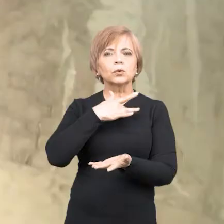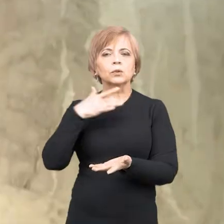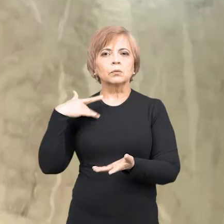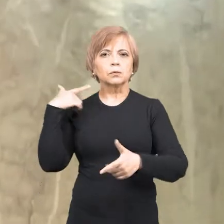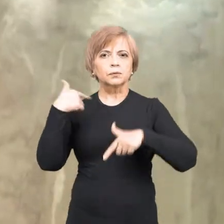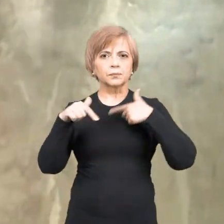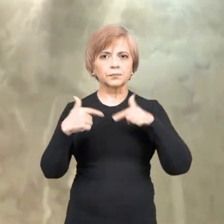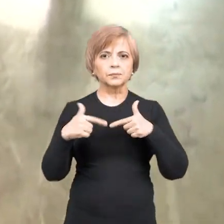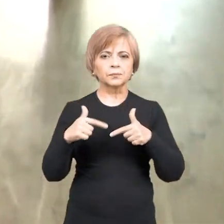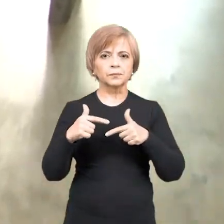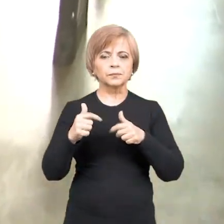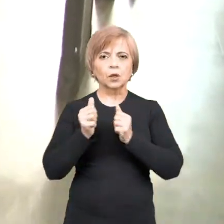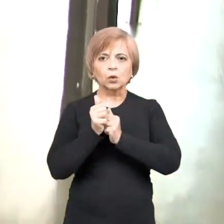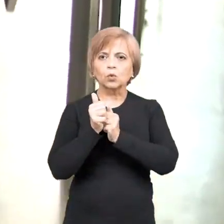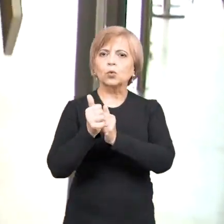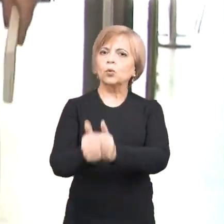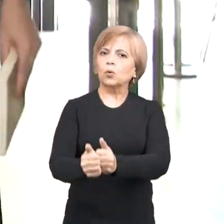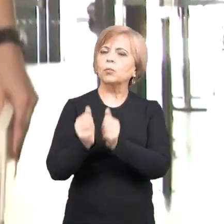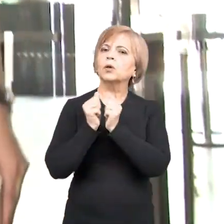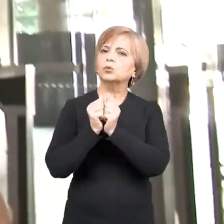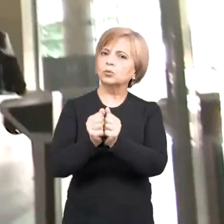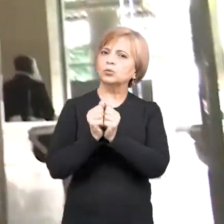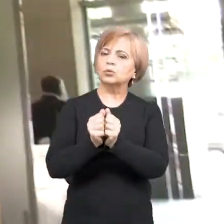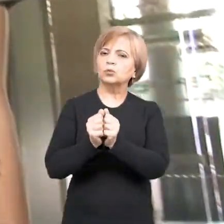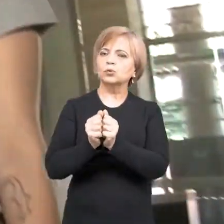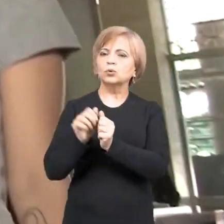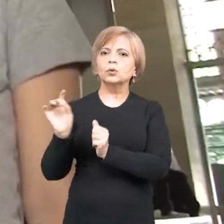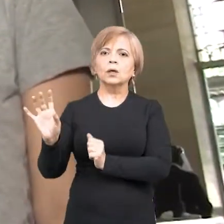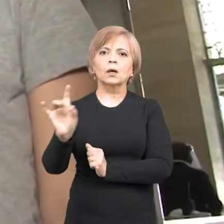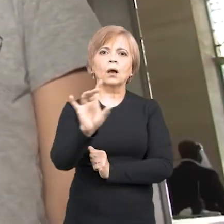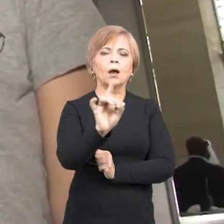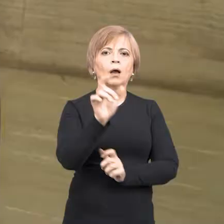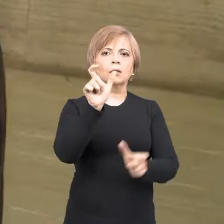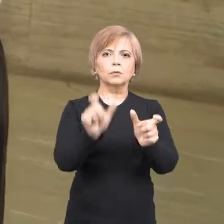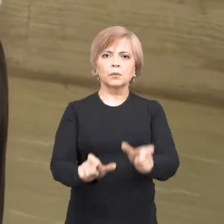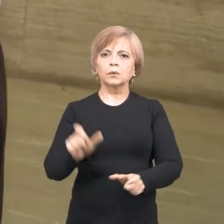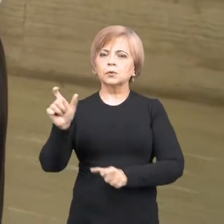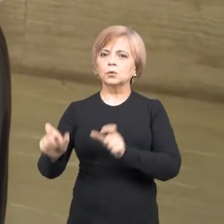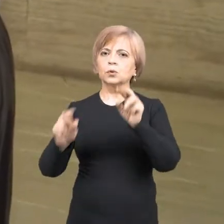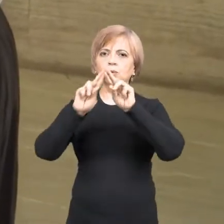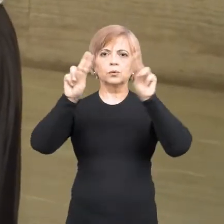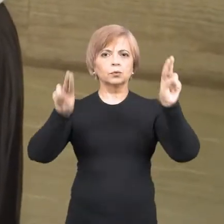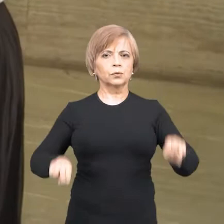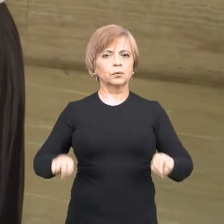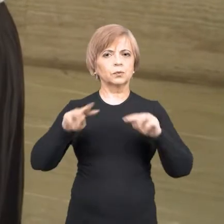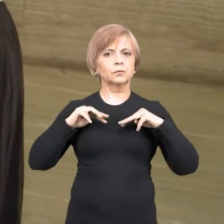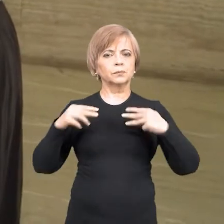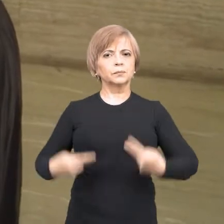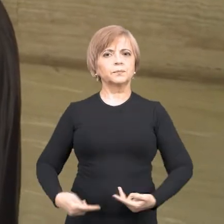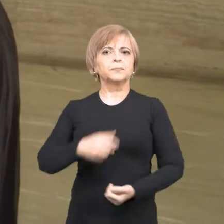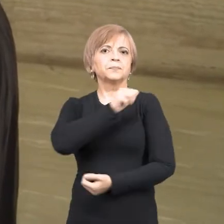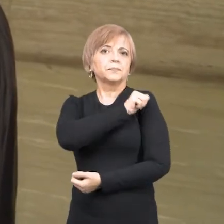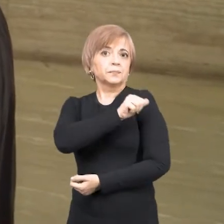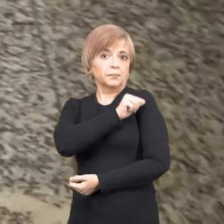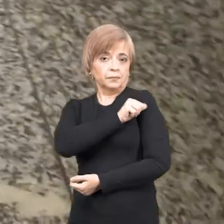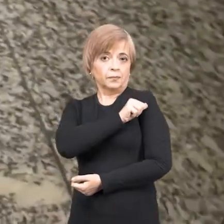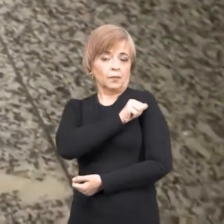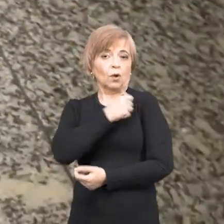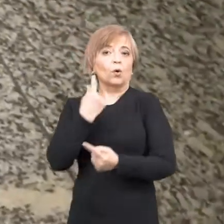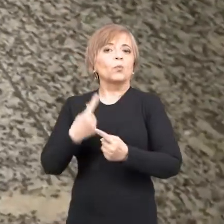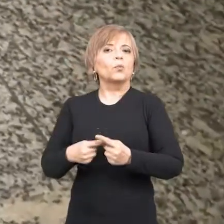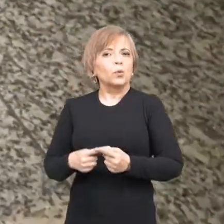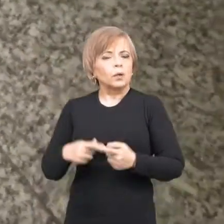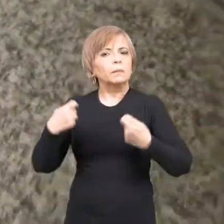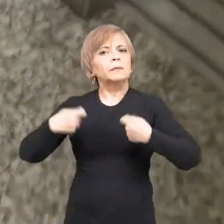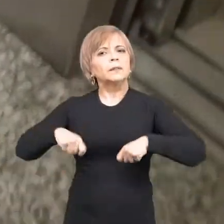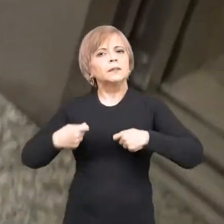Ocupacional acompanha constantemente o estado de saúde de membros e servidores do MPRJ a fim de